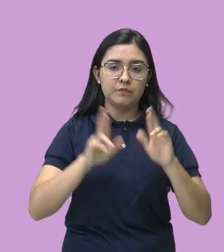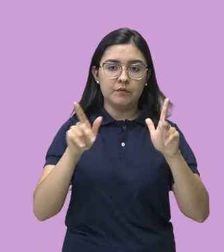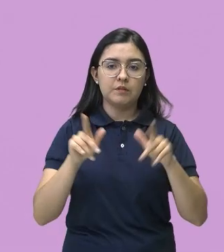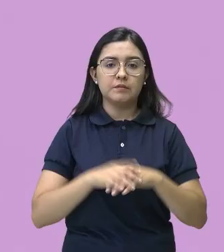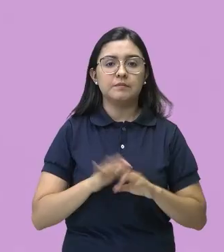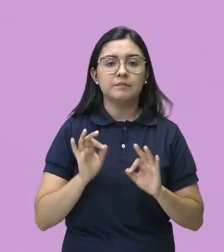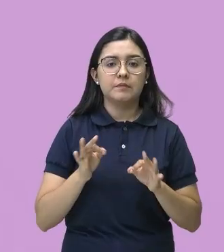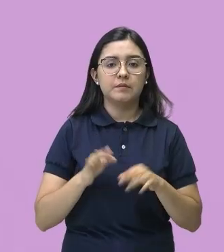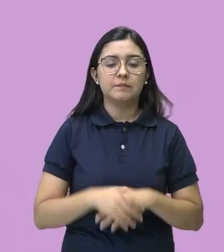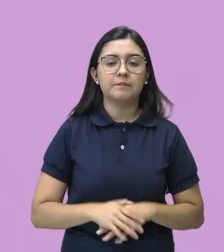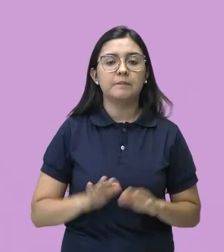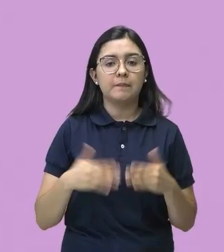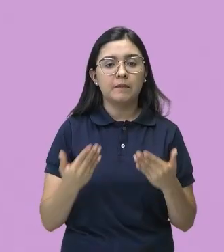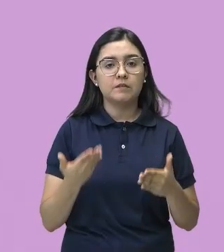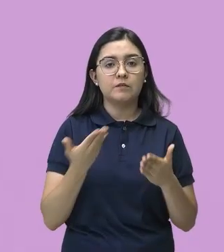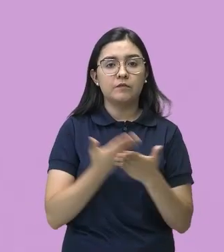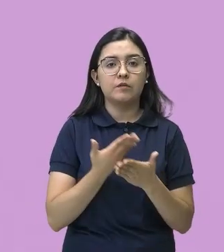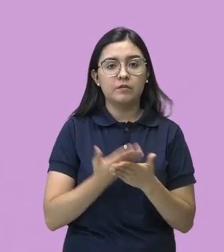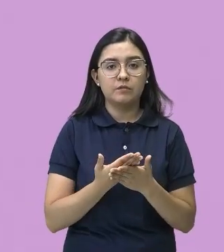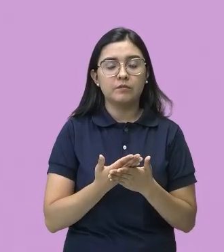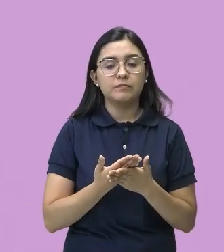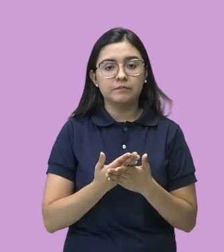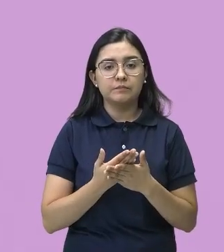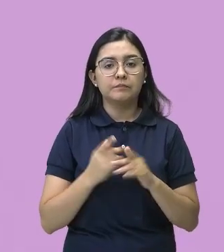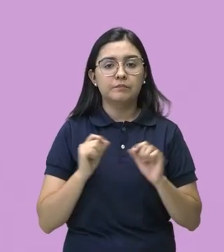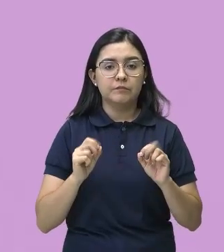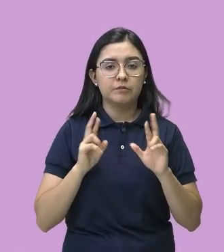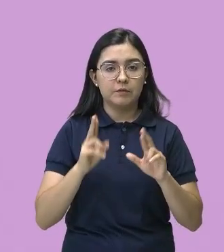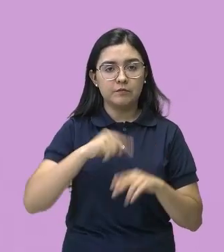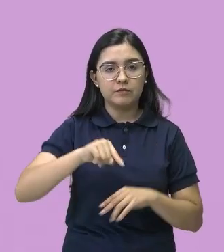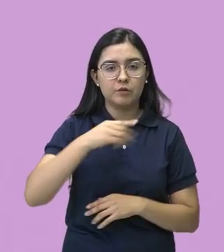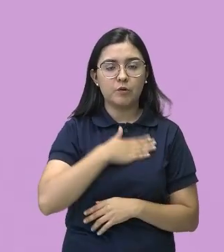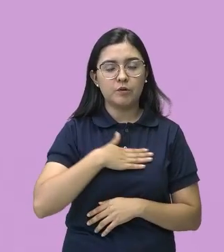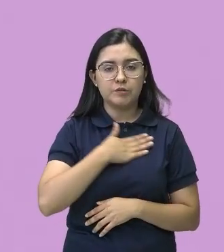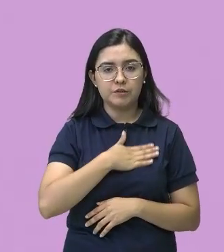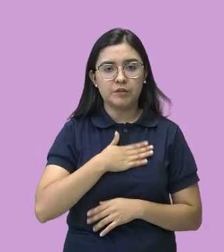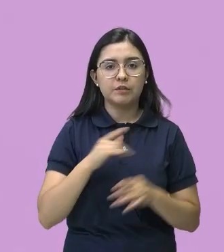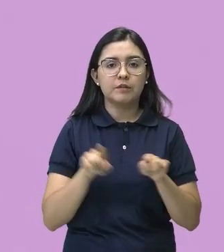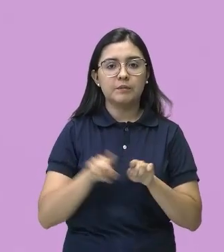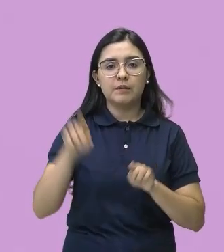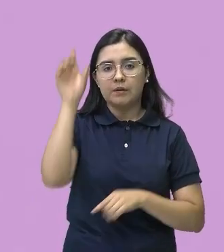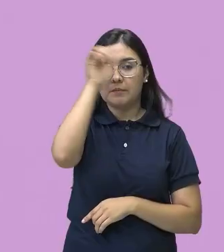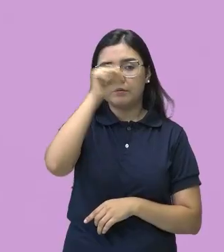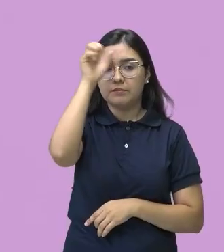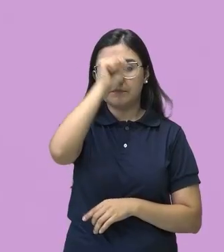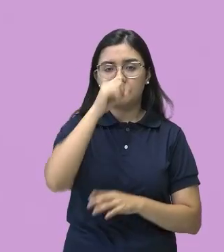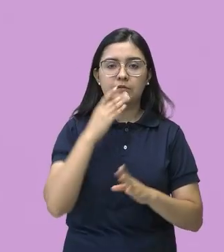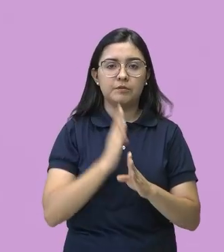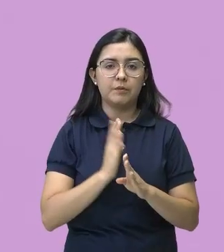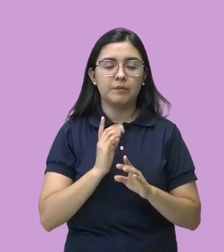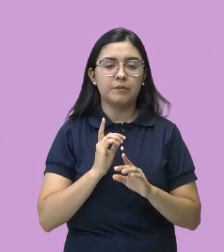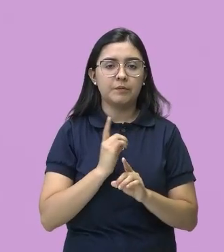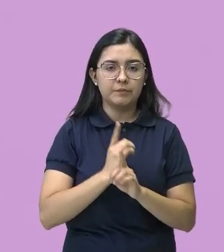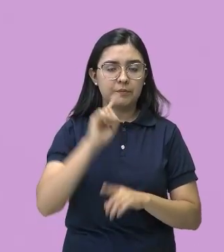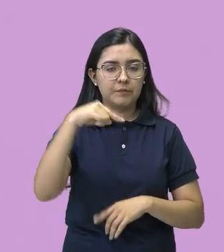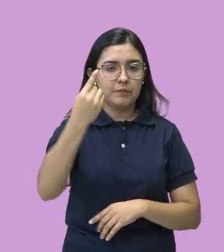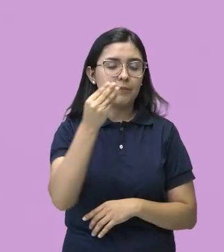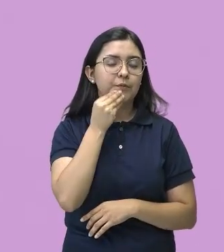bom, pessoal? Então, essa foi a nossa aula de combinação. Eu espero que vocês tenham gostado e aprendido. E a gente se encontra aqui numa